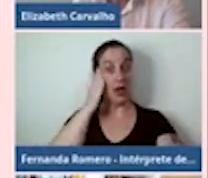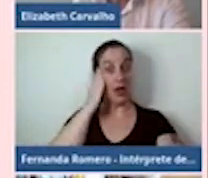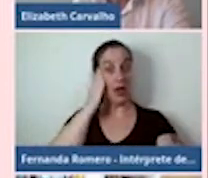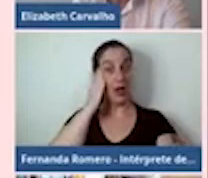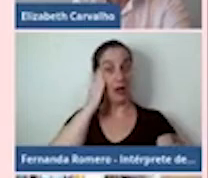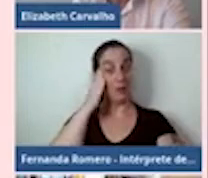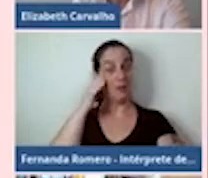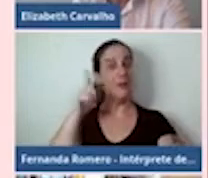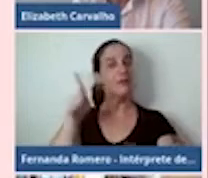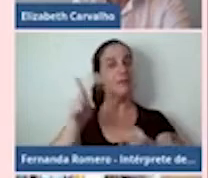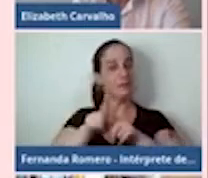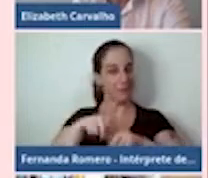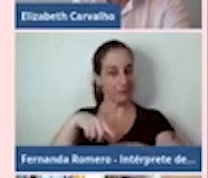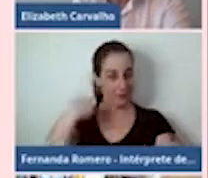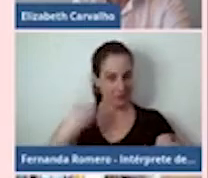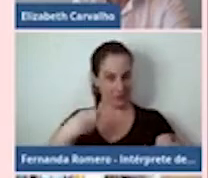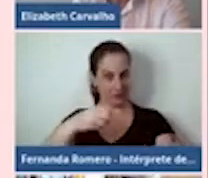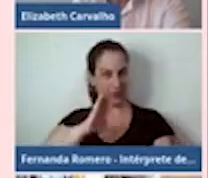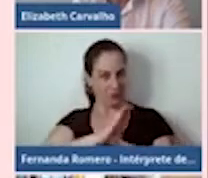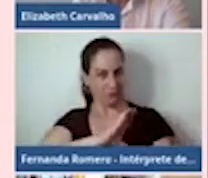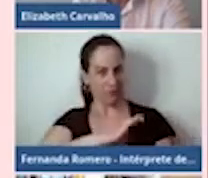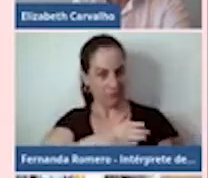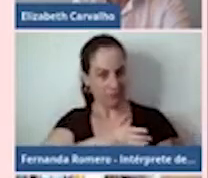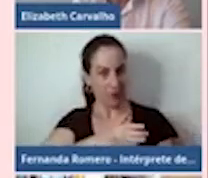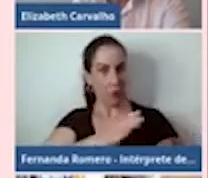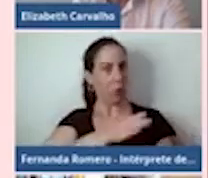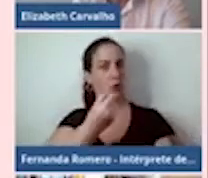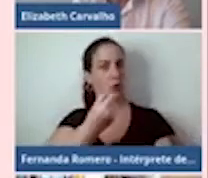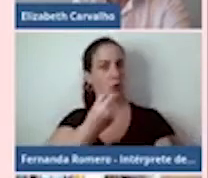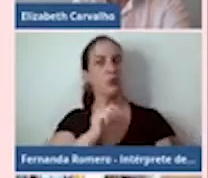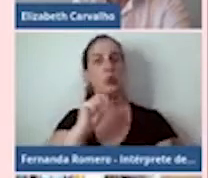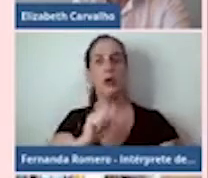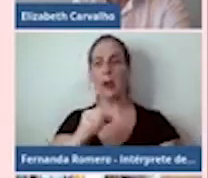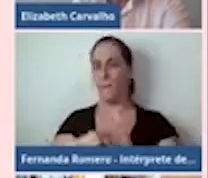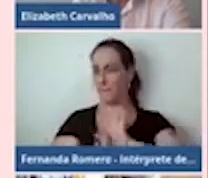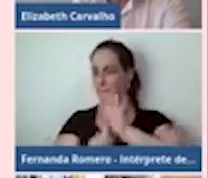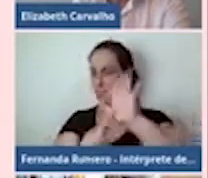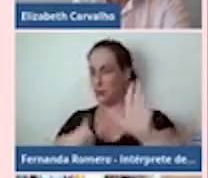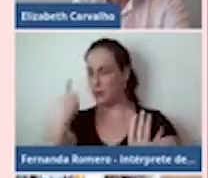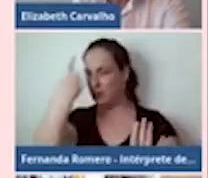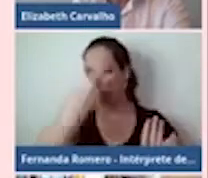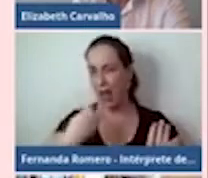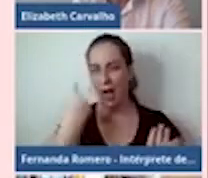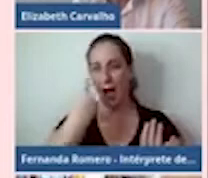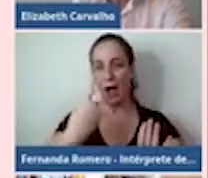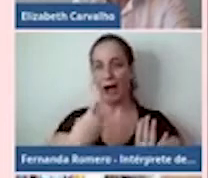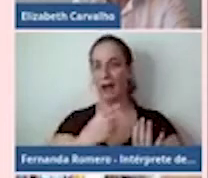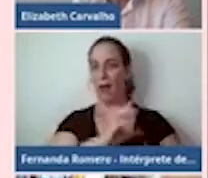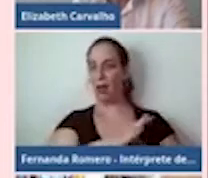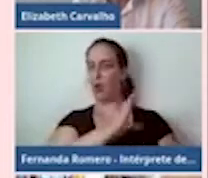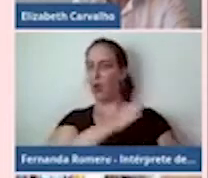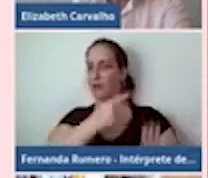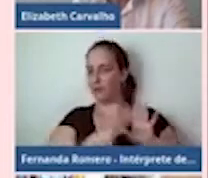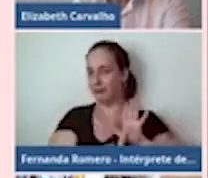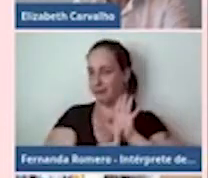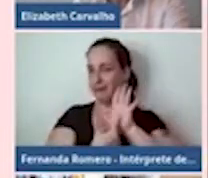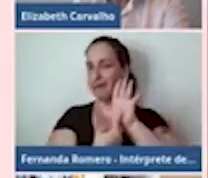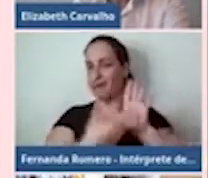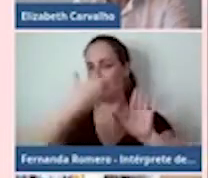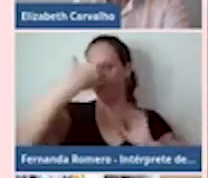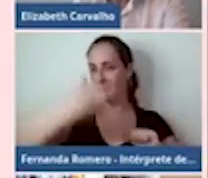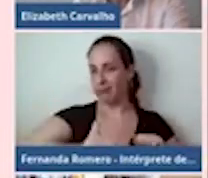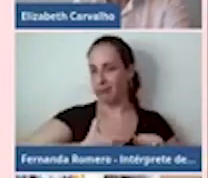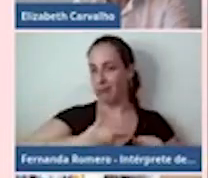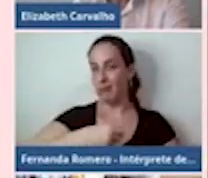né? Coragem de colocar o rosto, de colocar a cara, de se apresentar, né? E eu acho que isso é algo